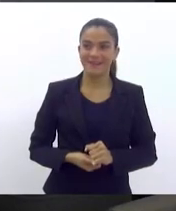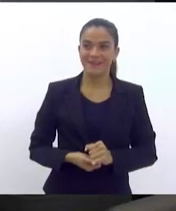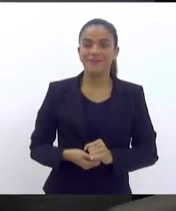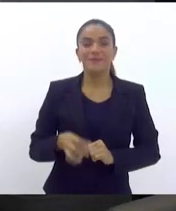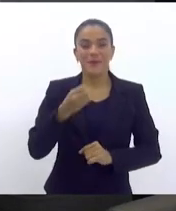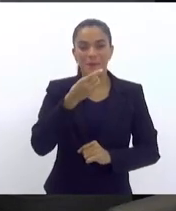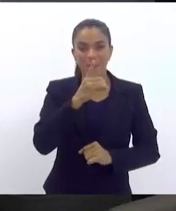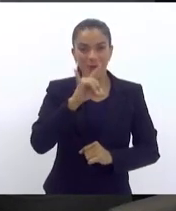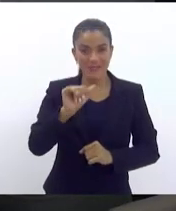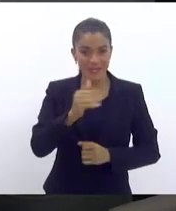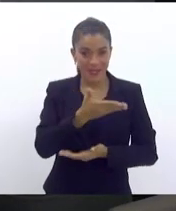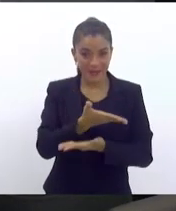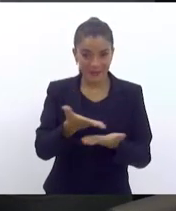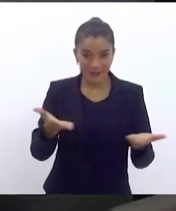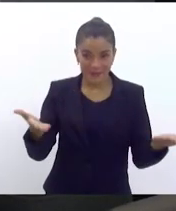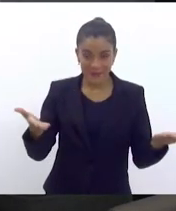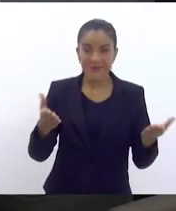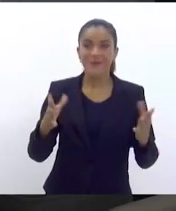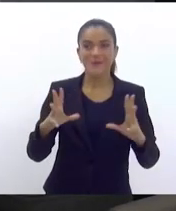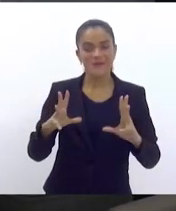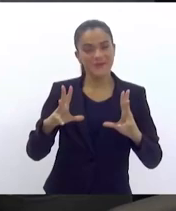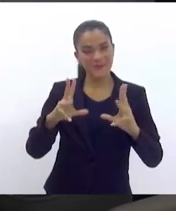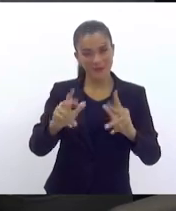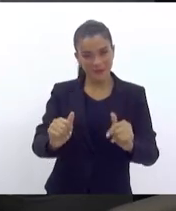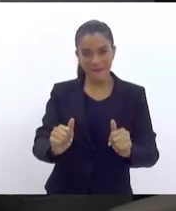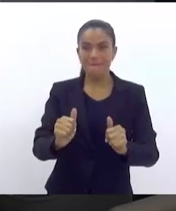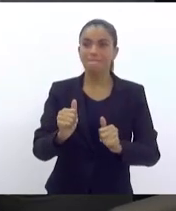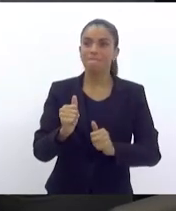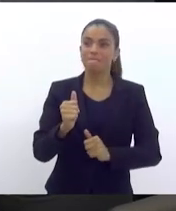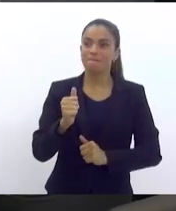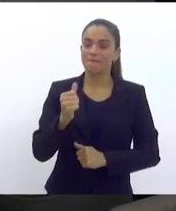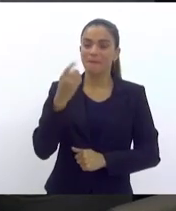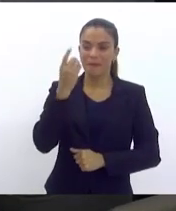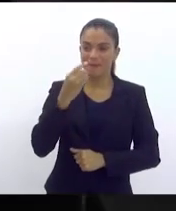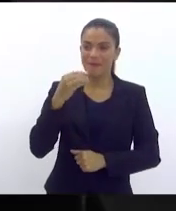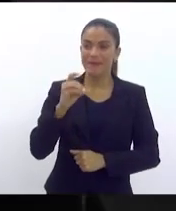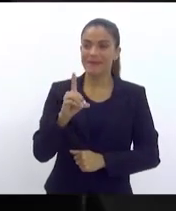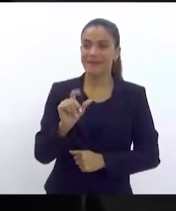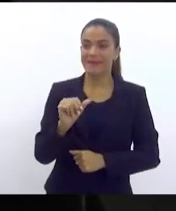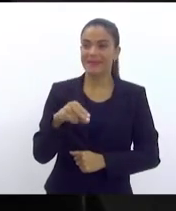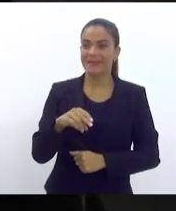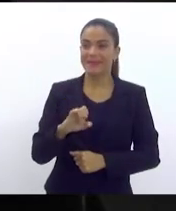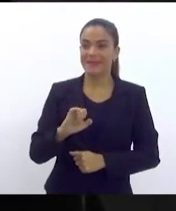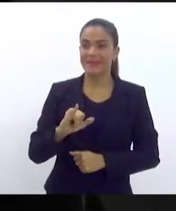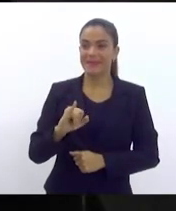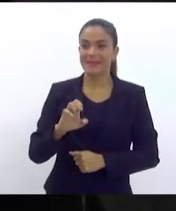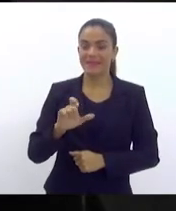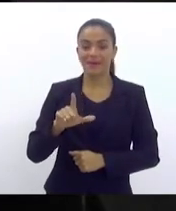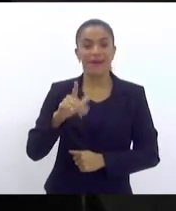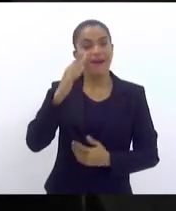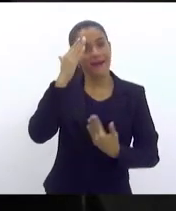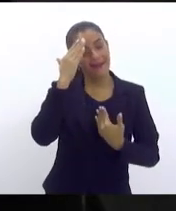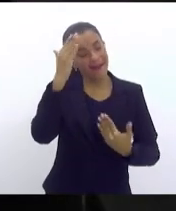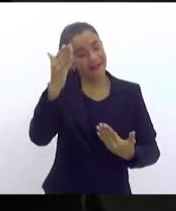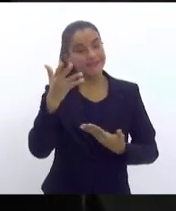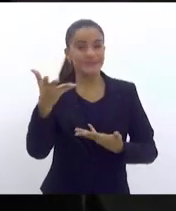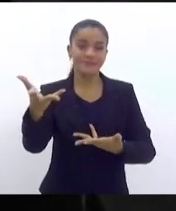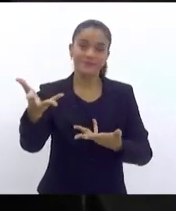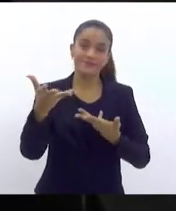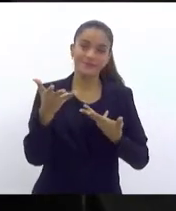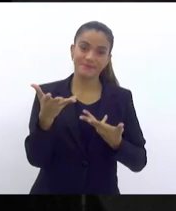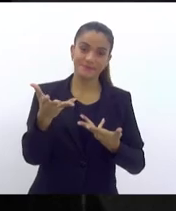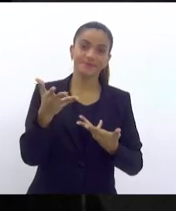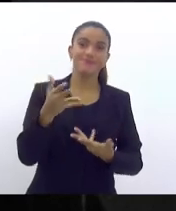Bom dia a todos bom dia Nobre Deputado Daniel liberon queria antes mas nada Agradecer o convite de tá aqui de falar